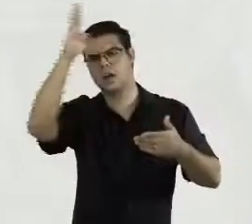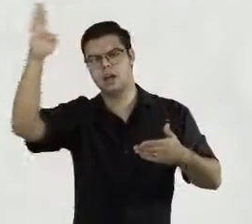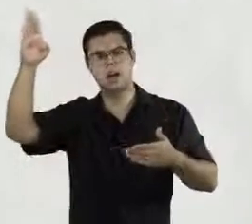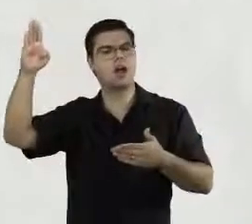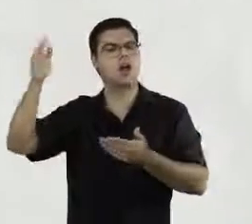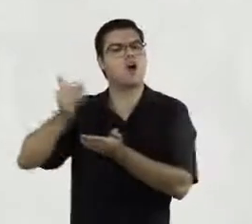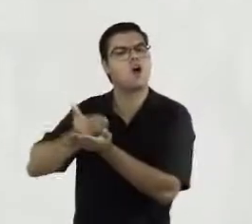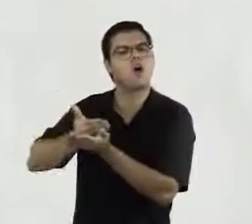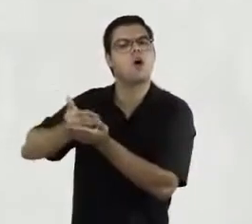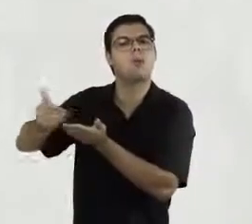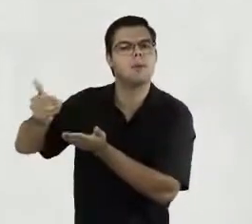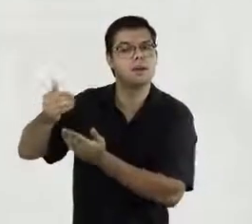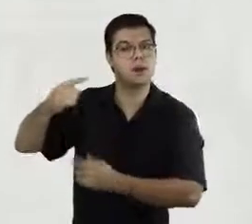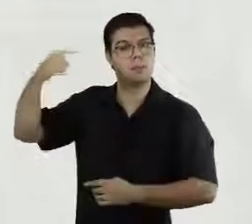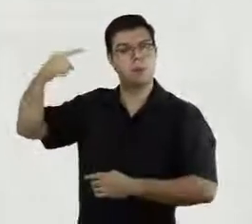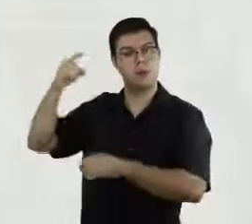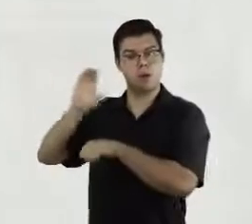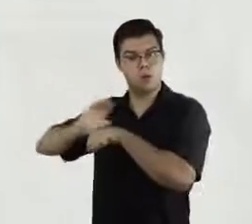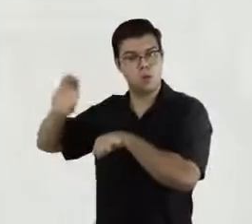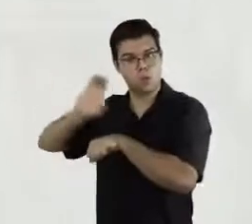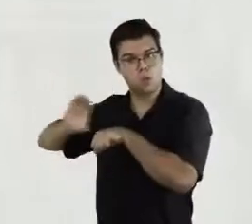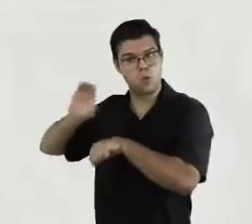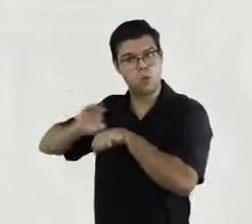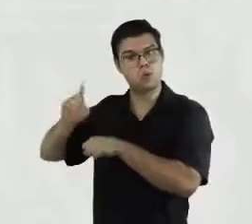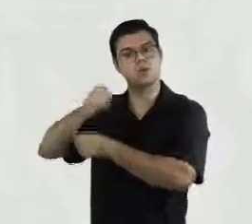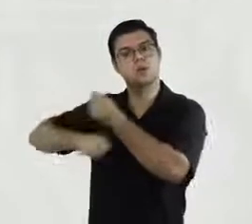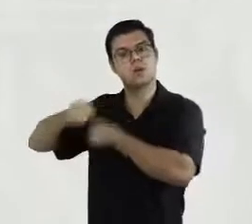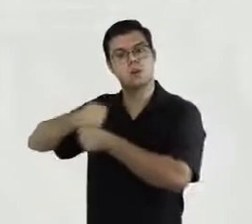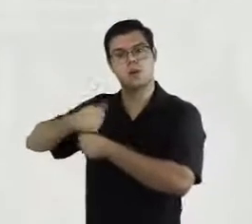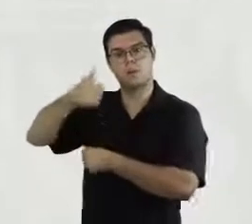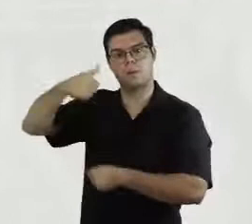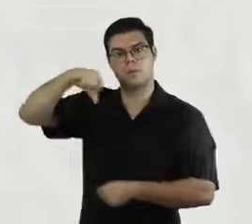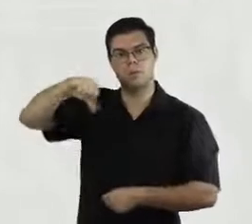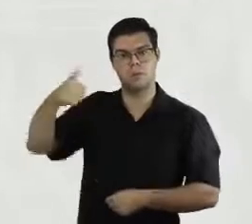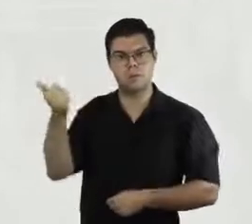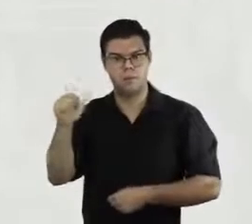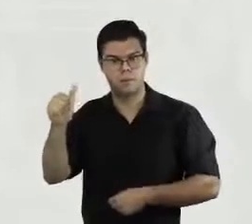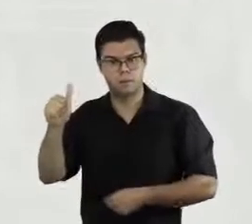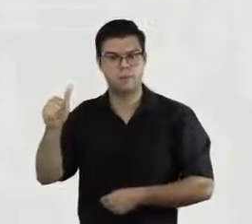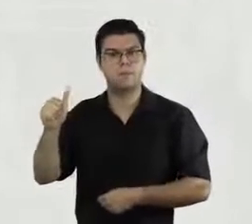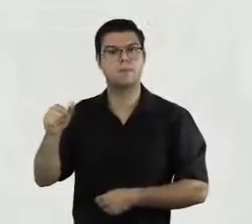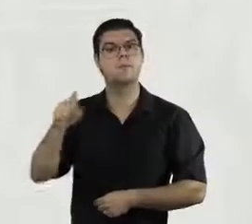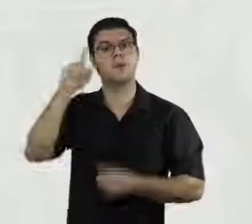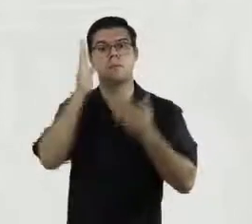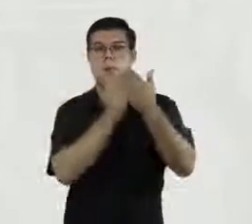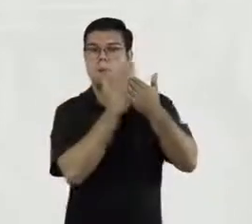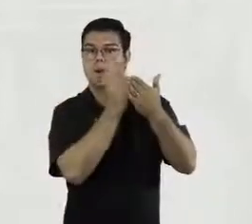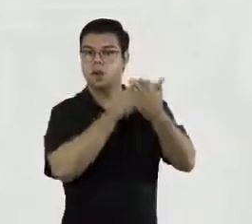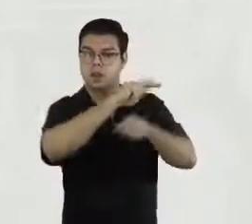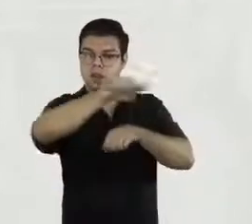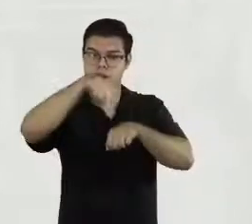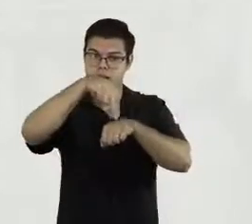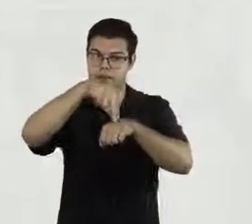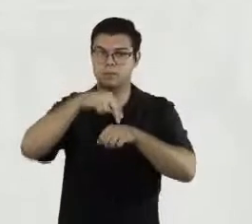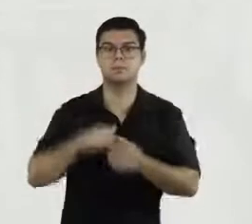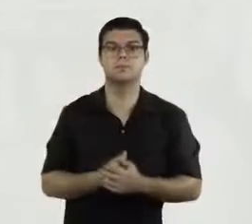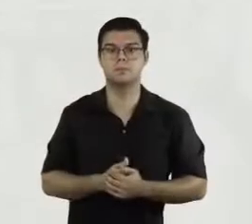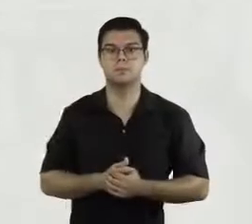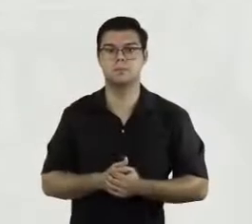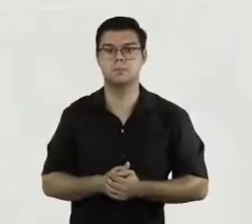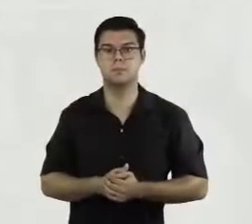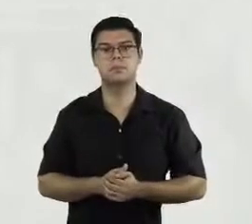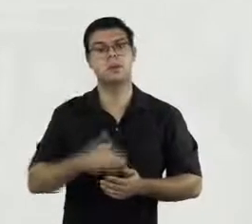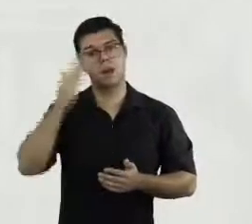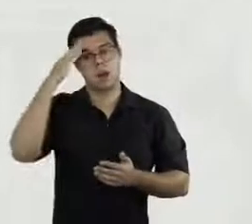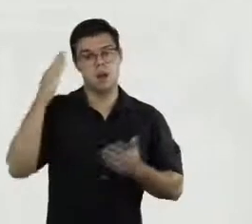no primeiro curso de biblioteconomia instituído em 1911 na Biblioteca Nacional. E até os